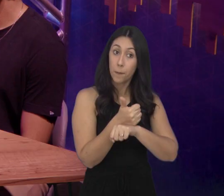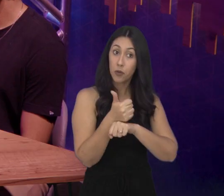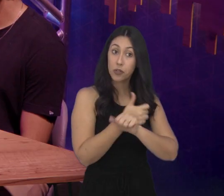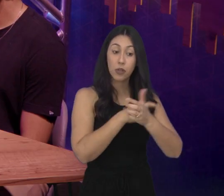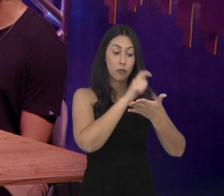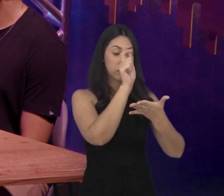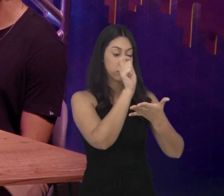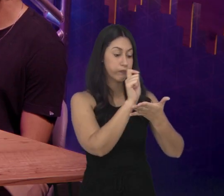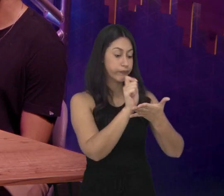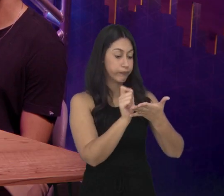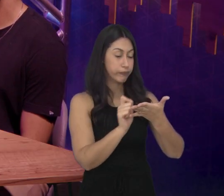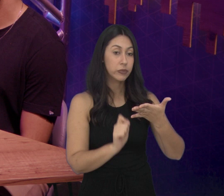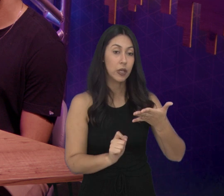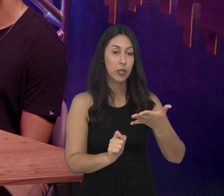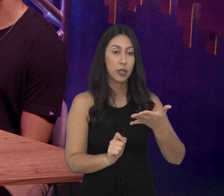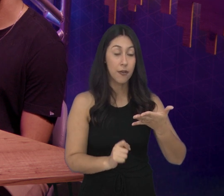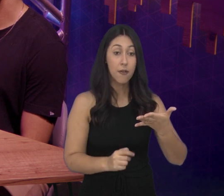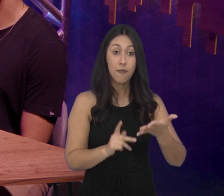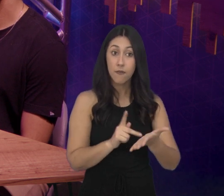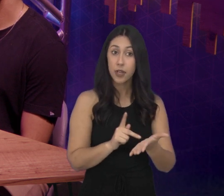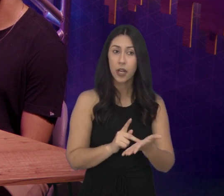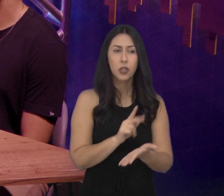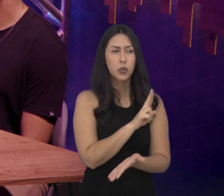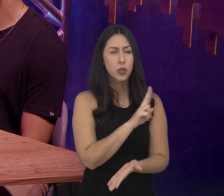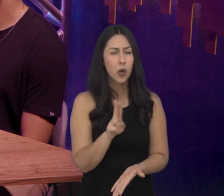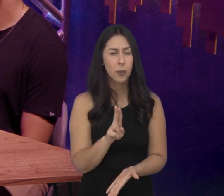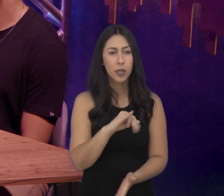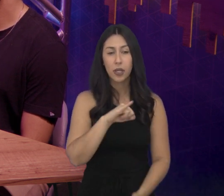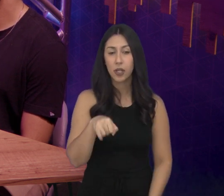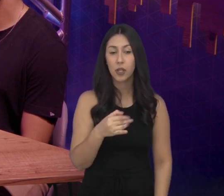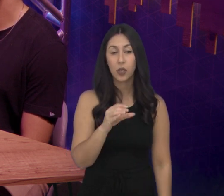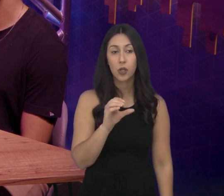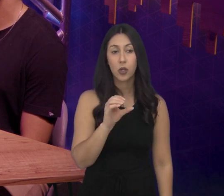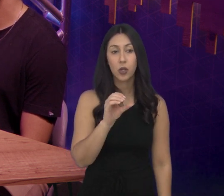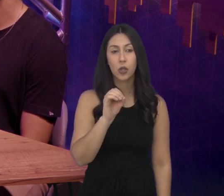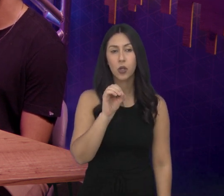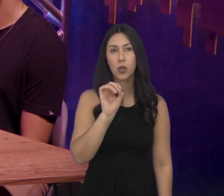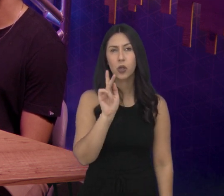realmente existiu. Eu vou até pegar aqui o nome dele que me fugiu. É o John.